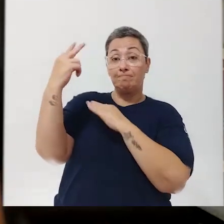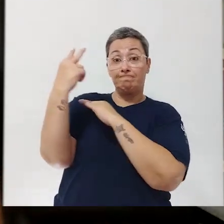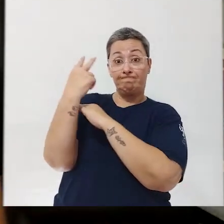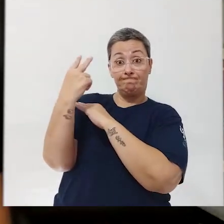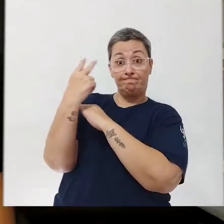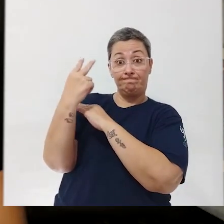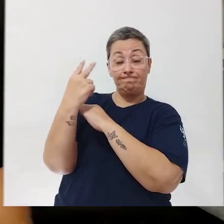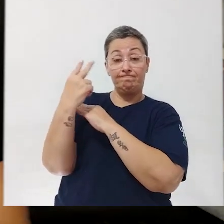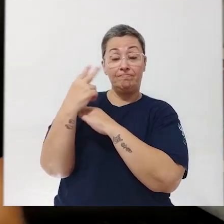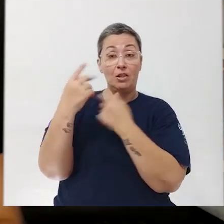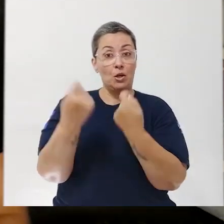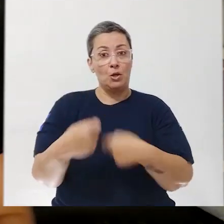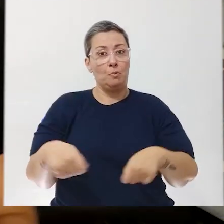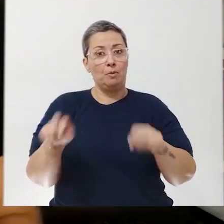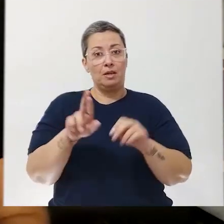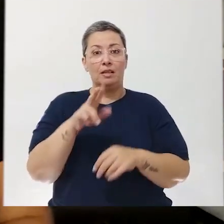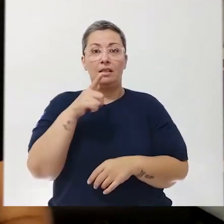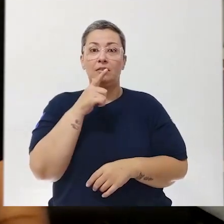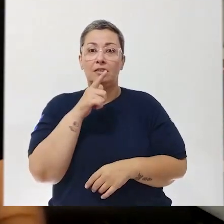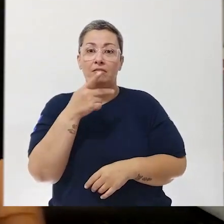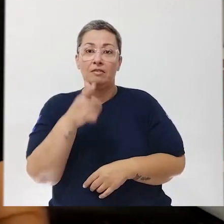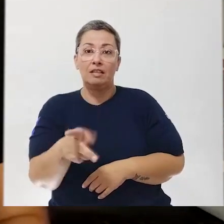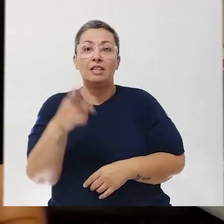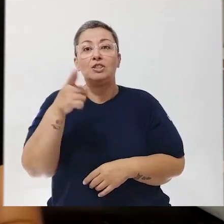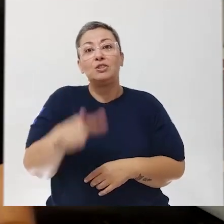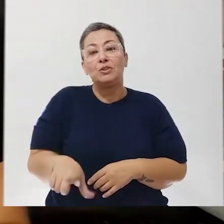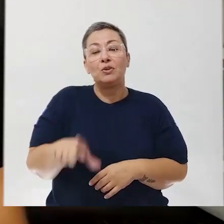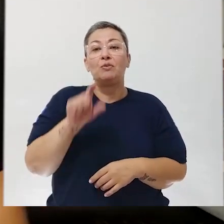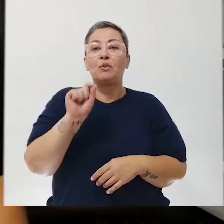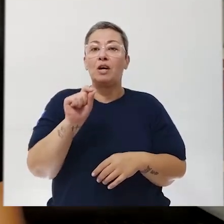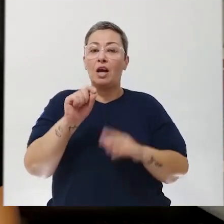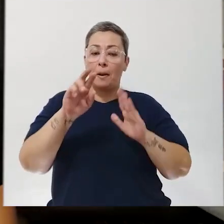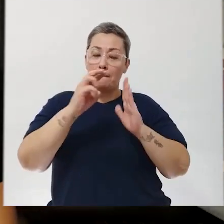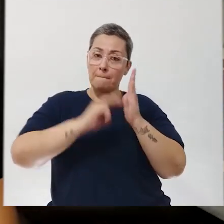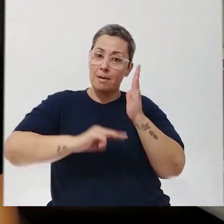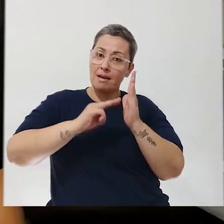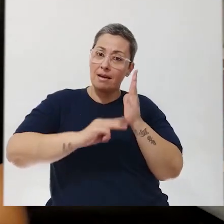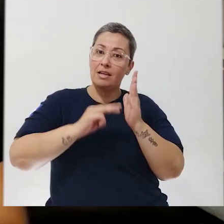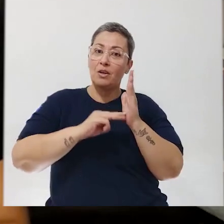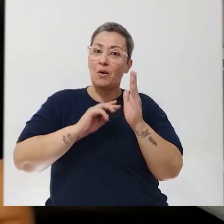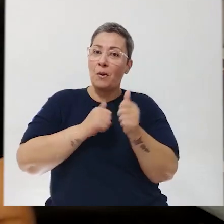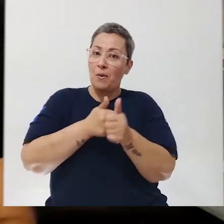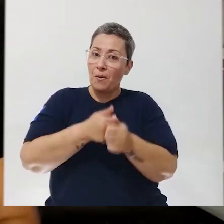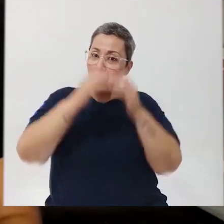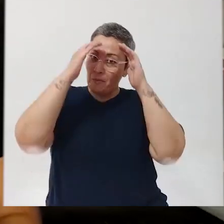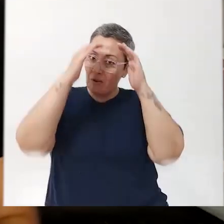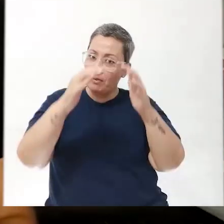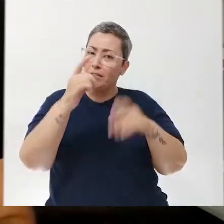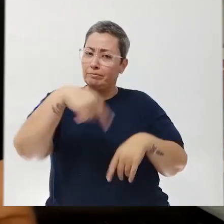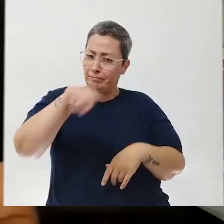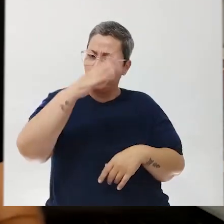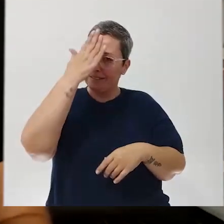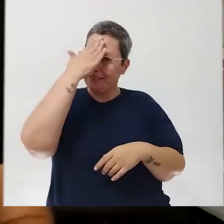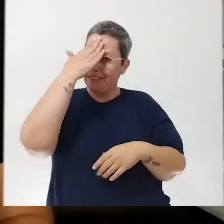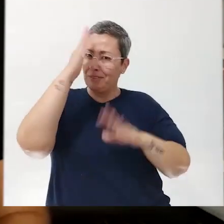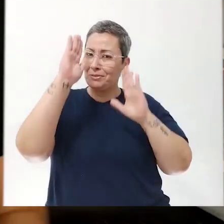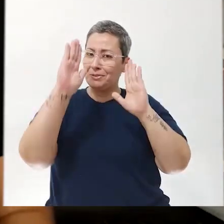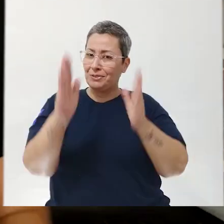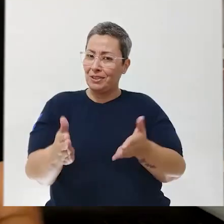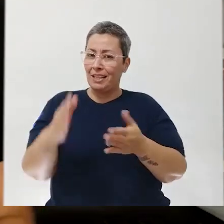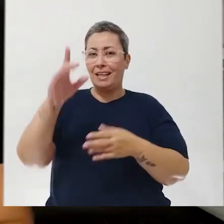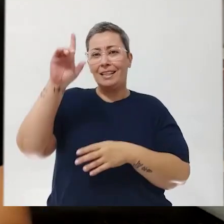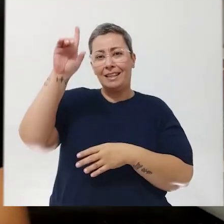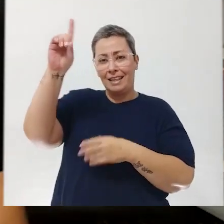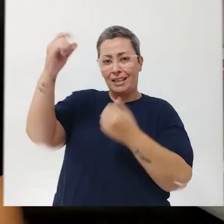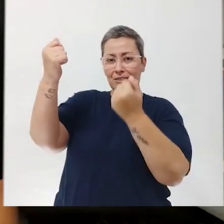sua proteção. Nem preciso repetir quais os métodos a seguir, pois sei que você já sabe.